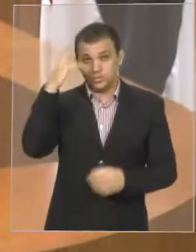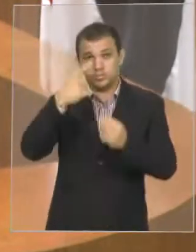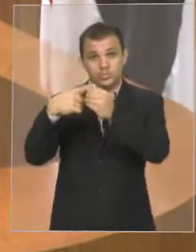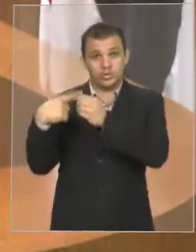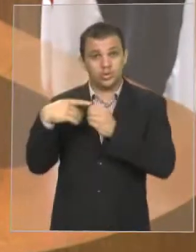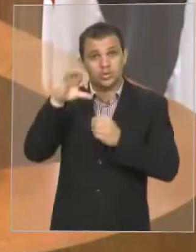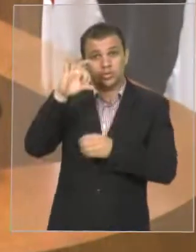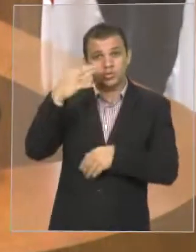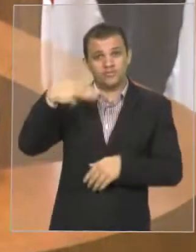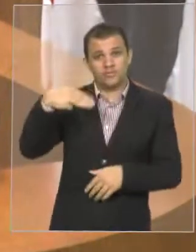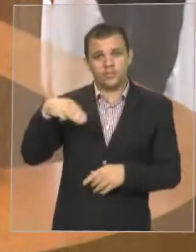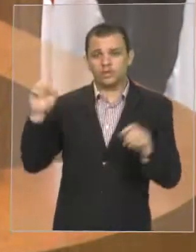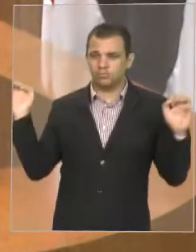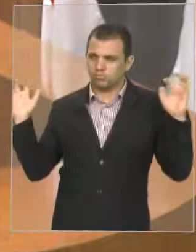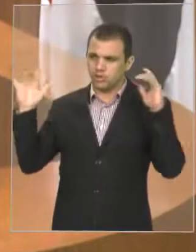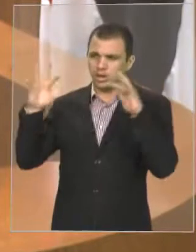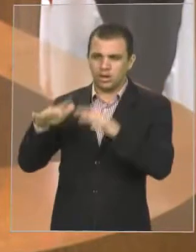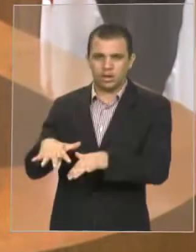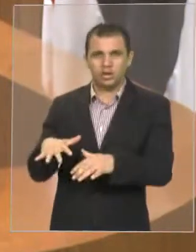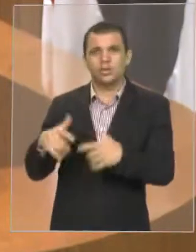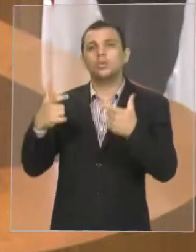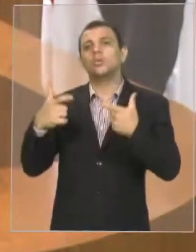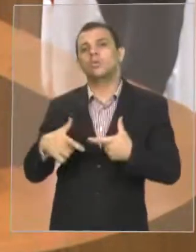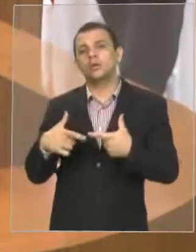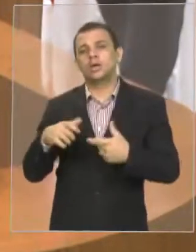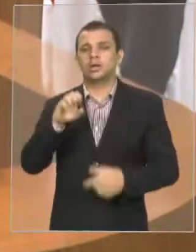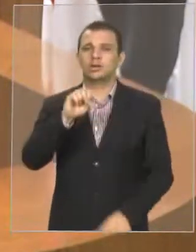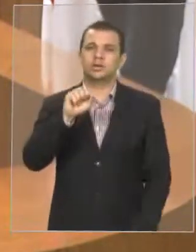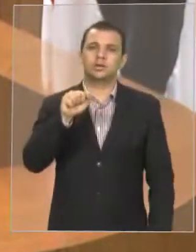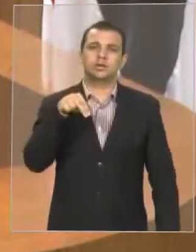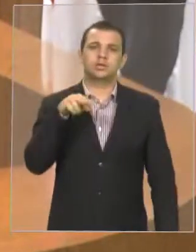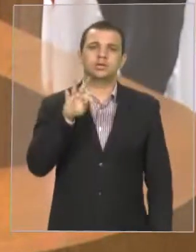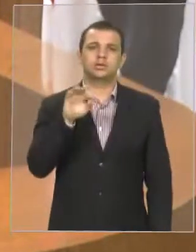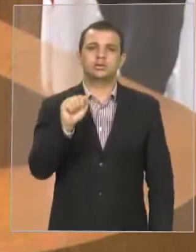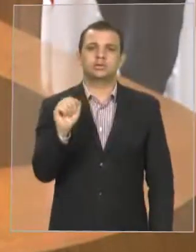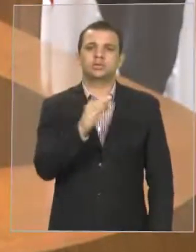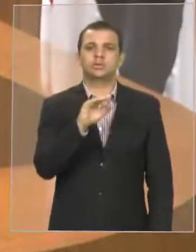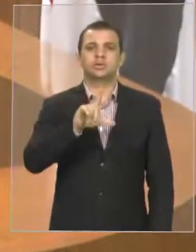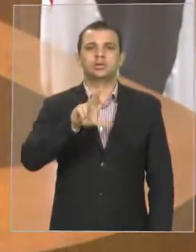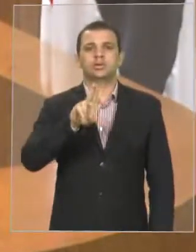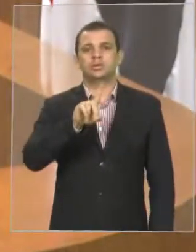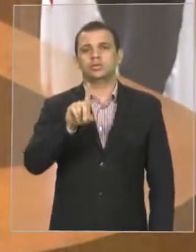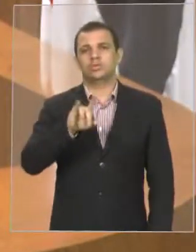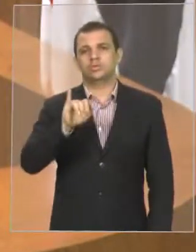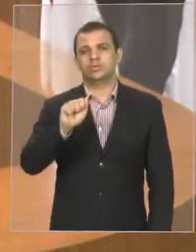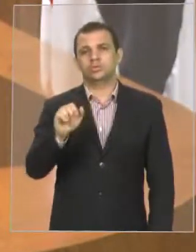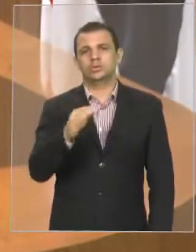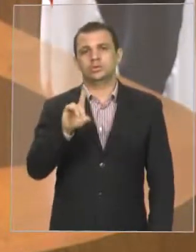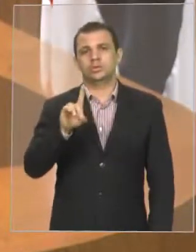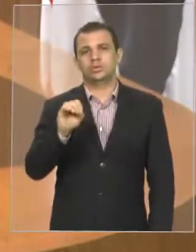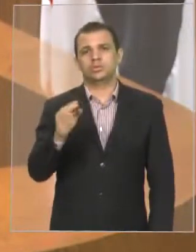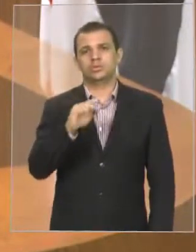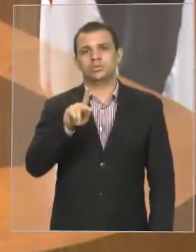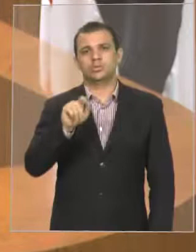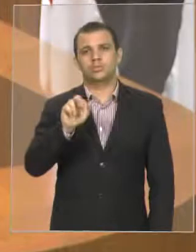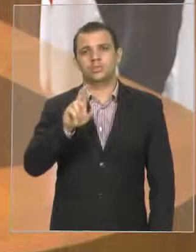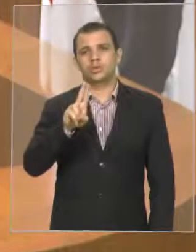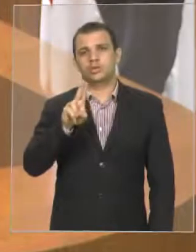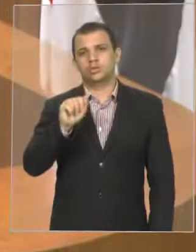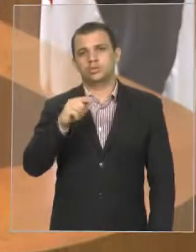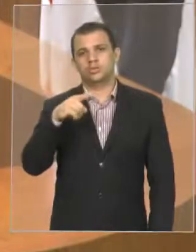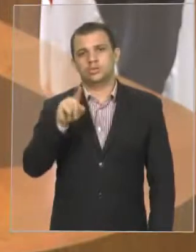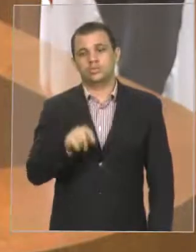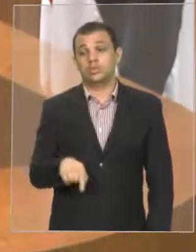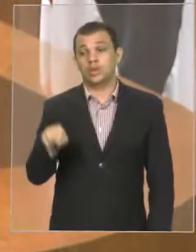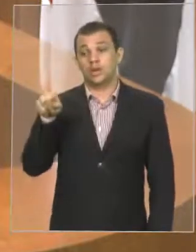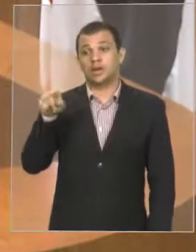de nove municípios maranhenses. Um evento que aconteceu em Santa Luzia do Paruá, que foi ali sediando a